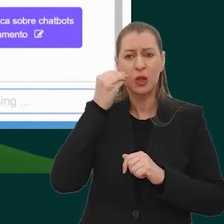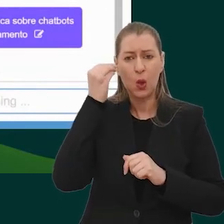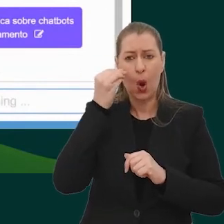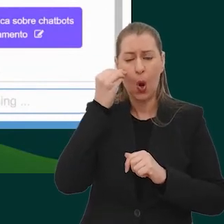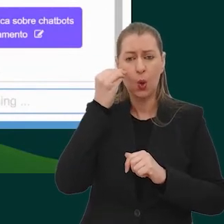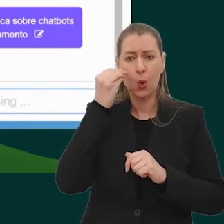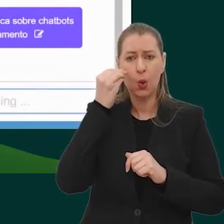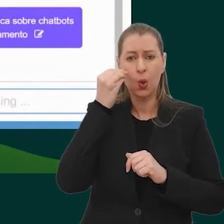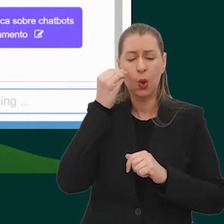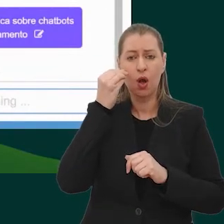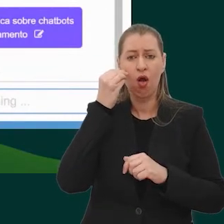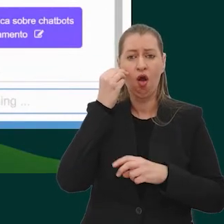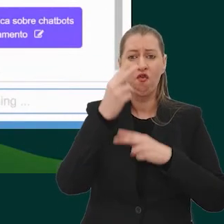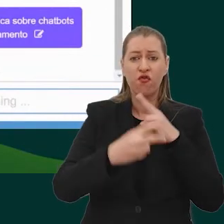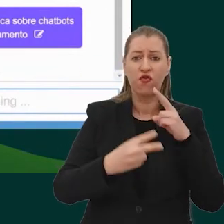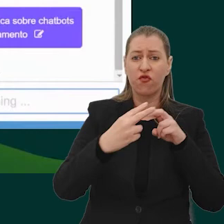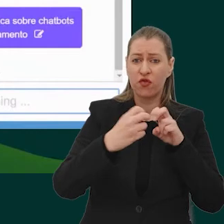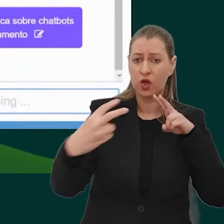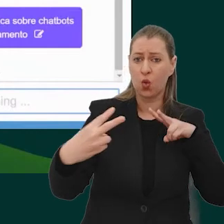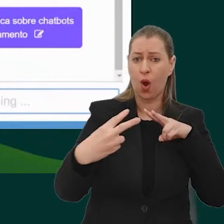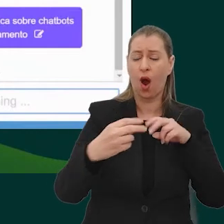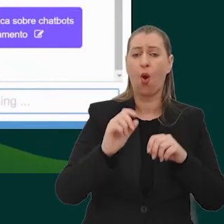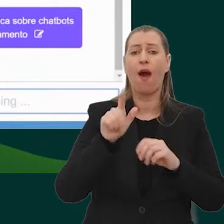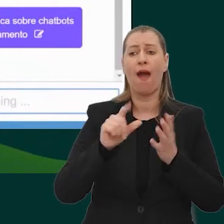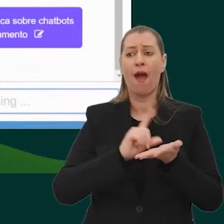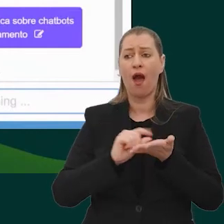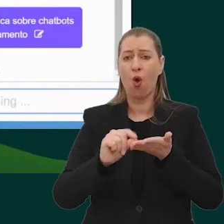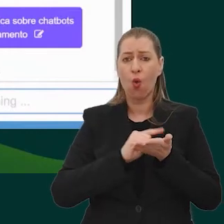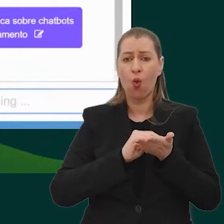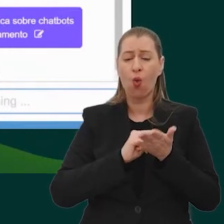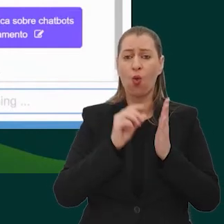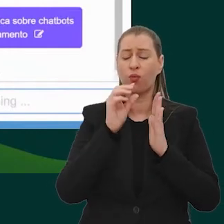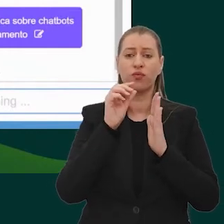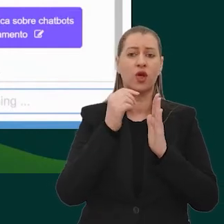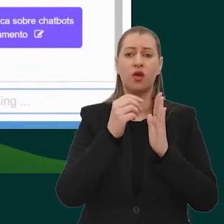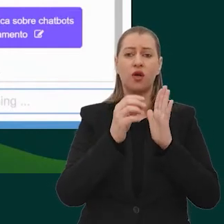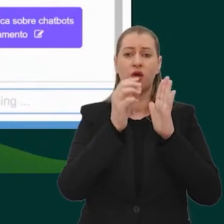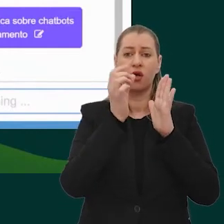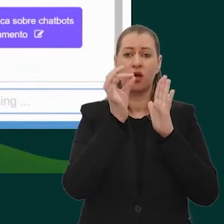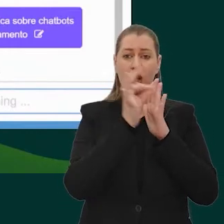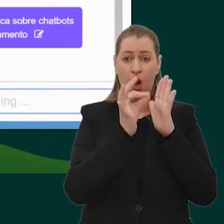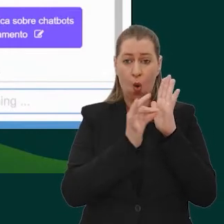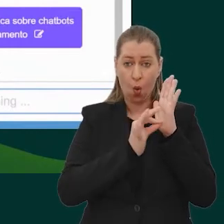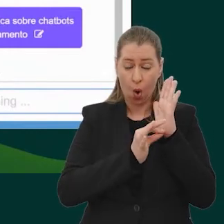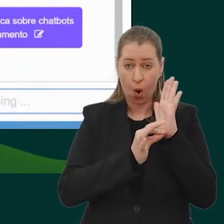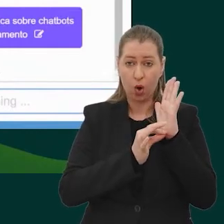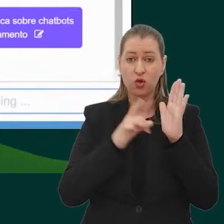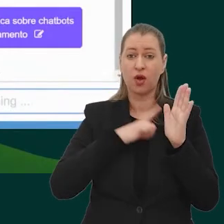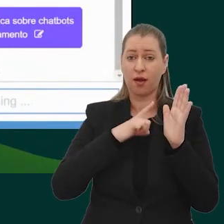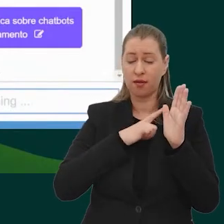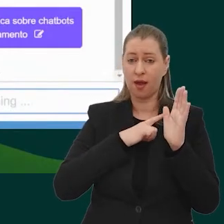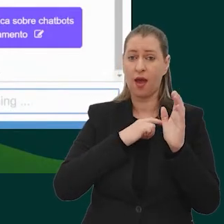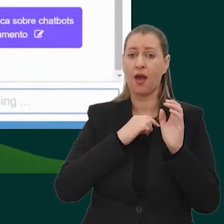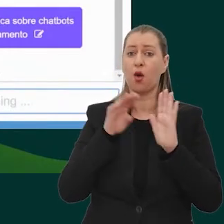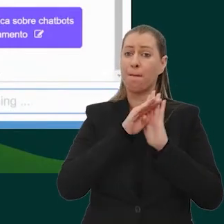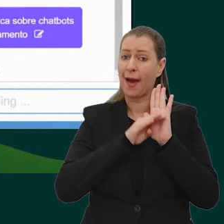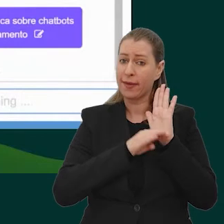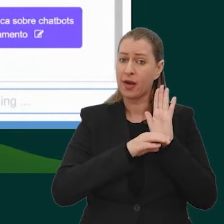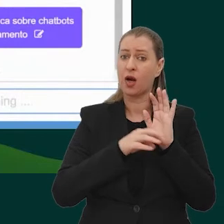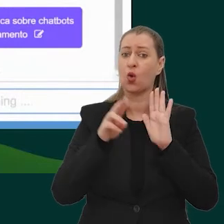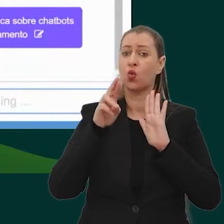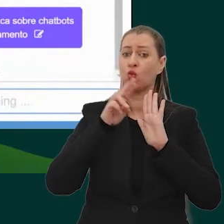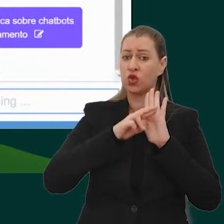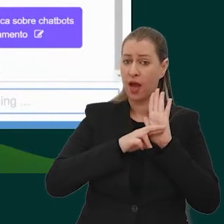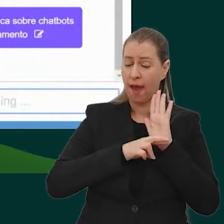que o que acontece? Como vocês podem ver ali, é um código bem rígido, né? Tem ali um padrão de regras, eu boto algumas perguntas